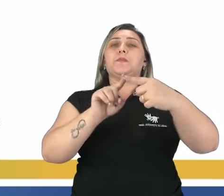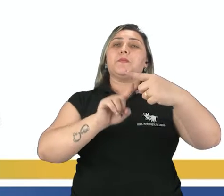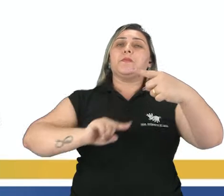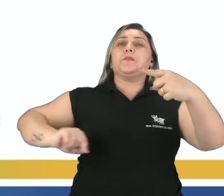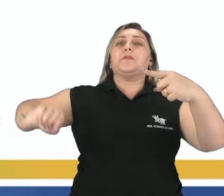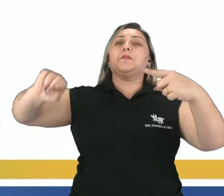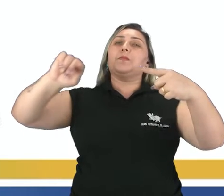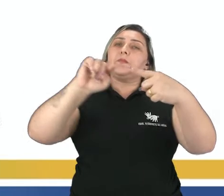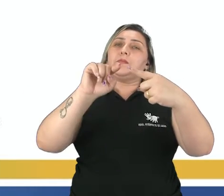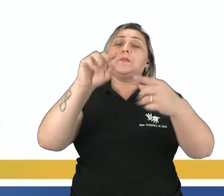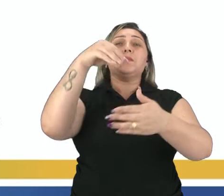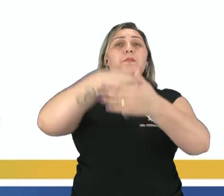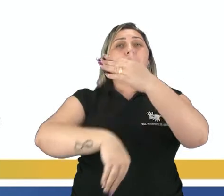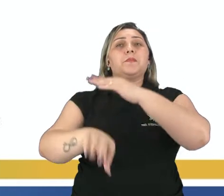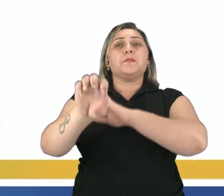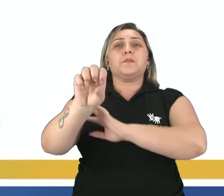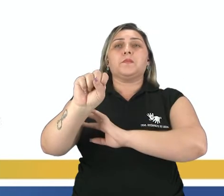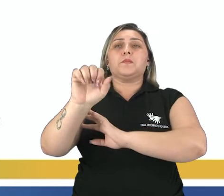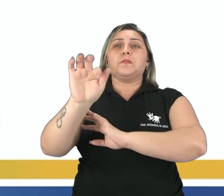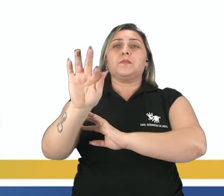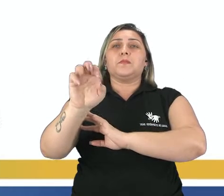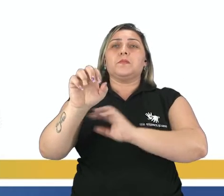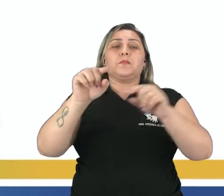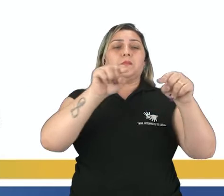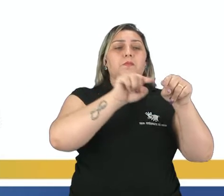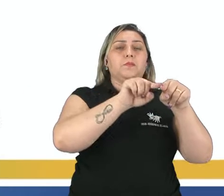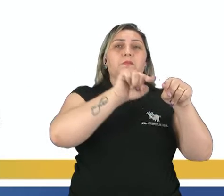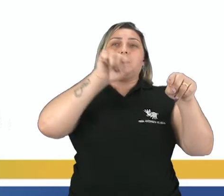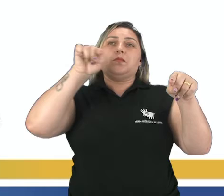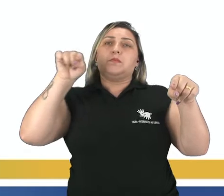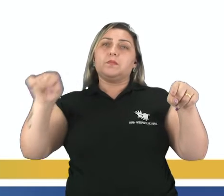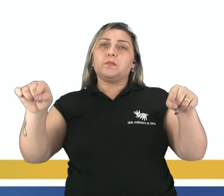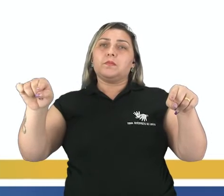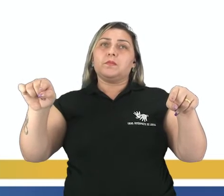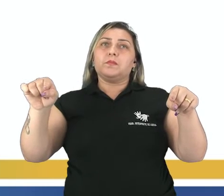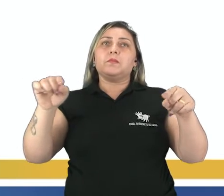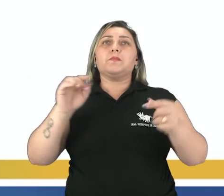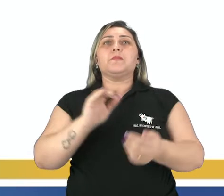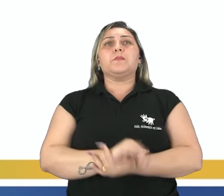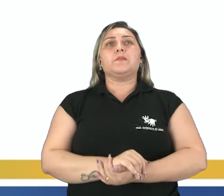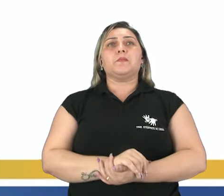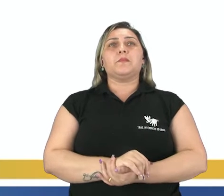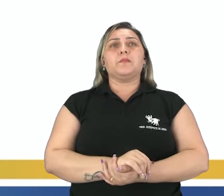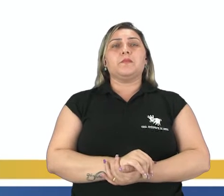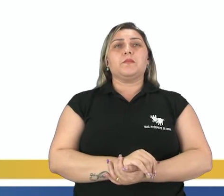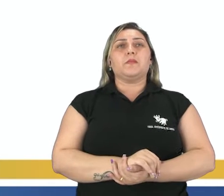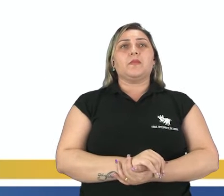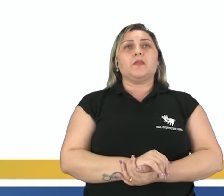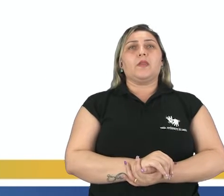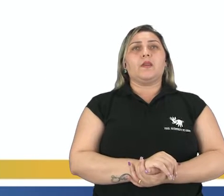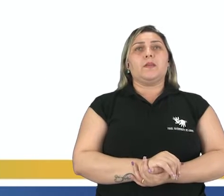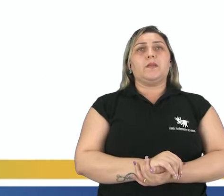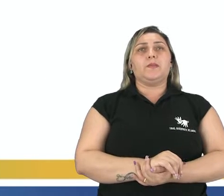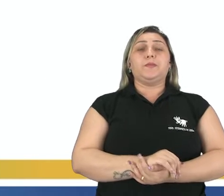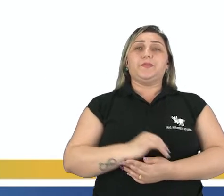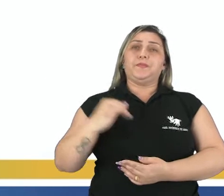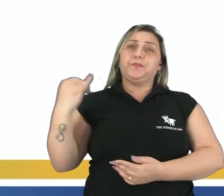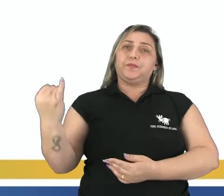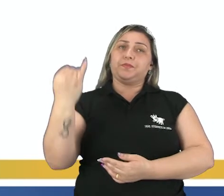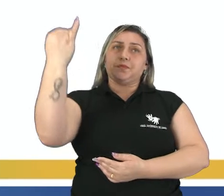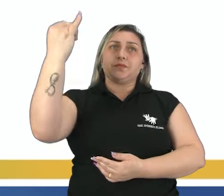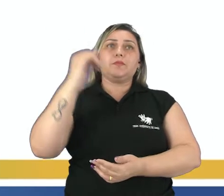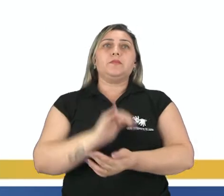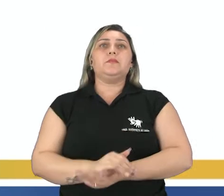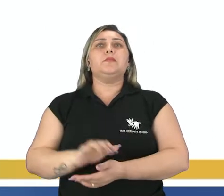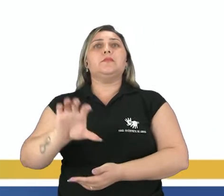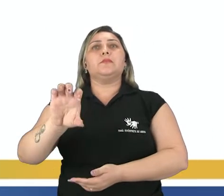circunscritos na esfera e ele vai de um polo ao outro. Outro componente importante da